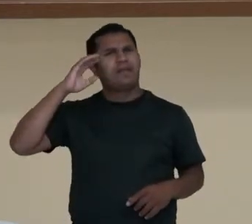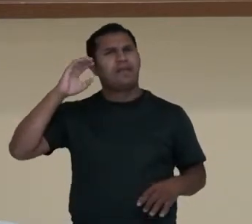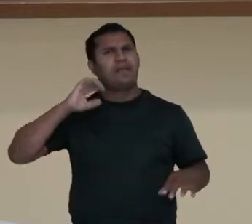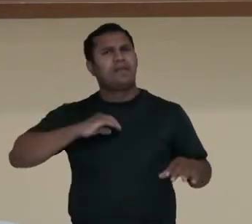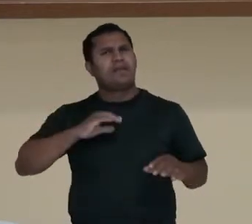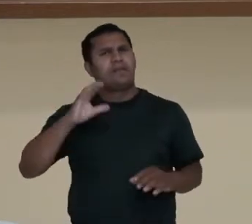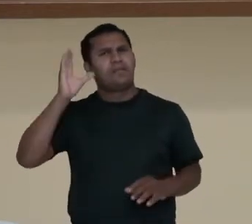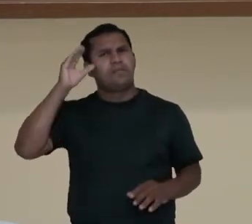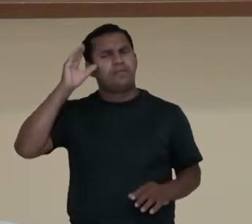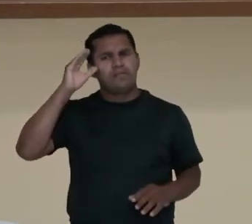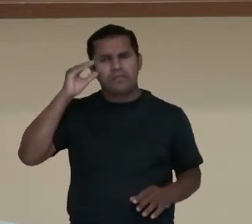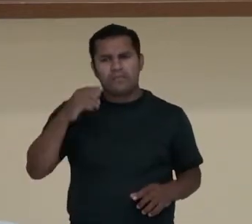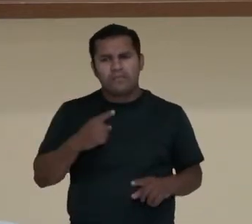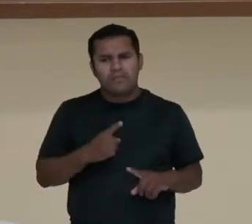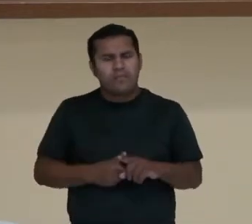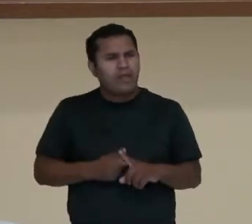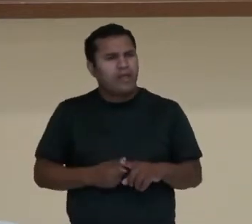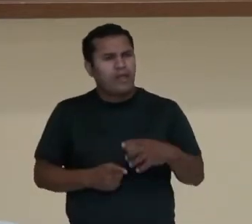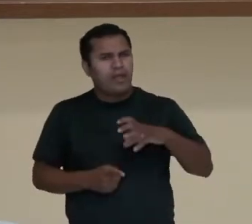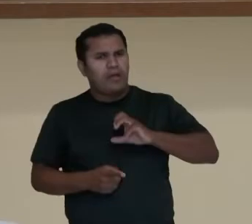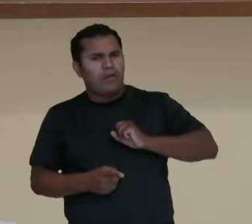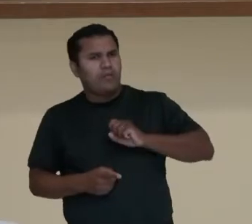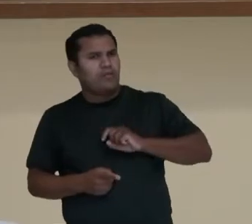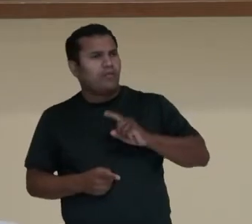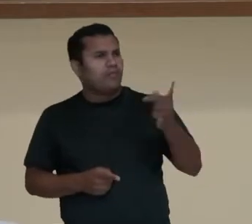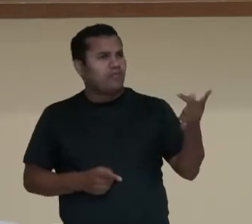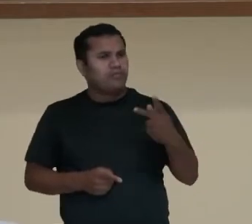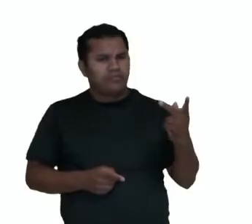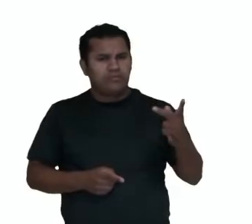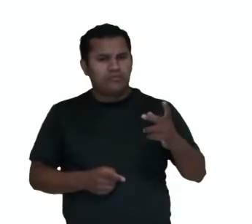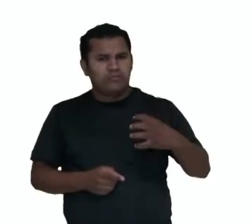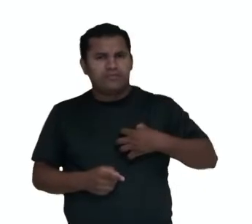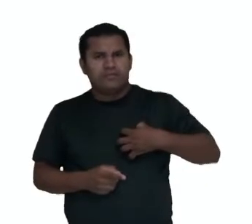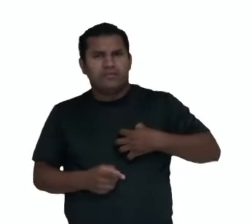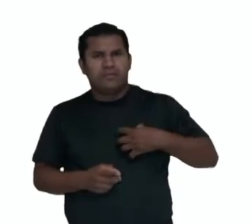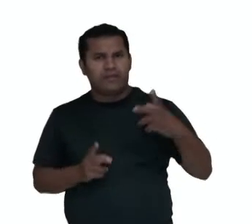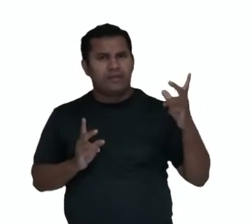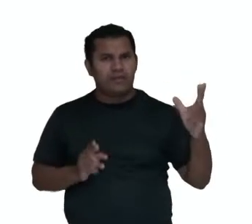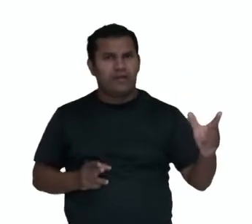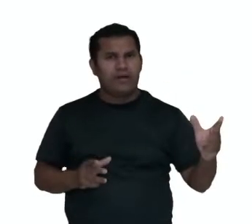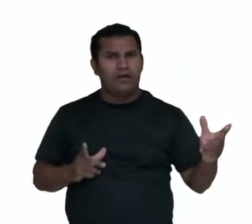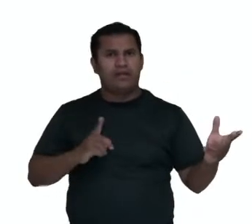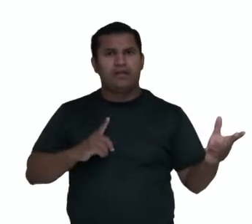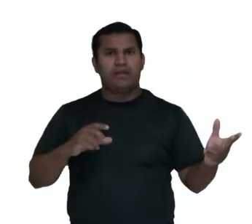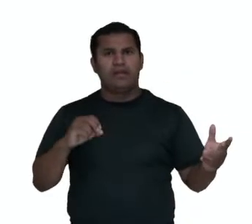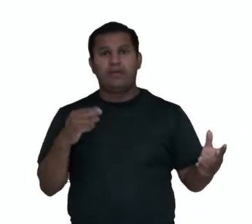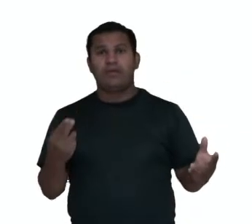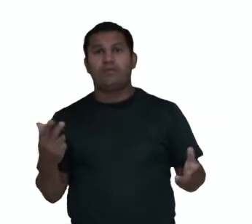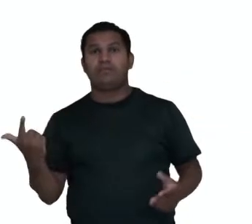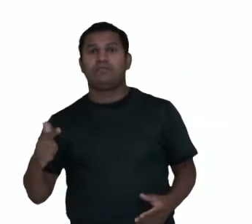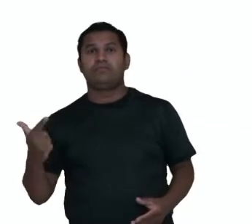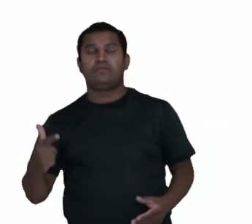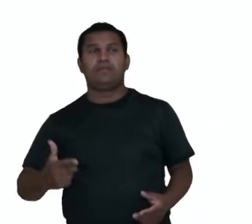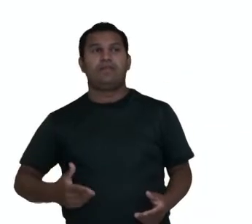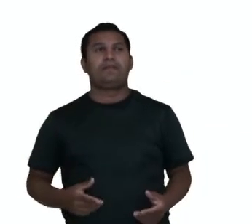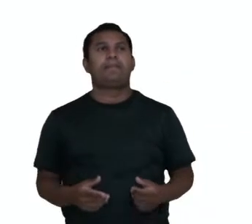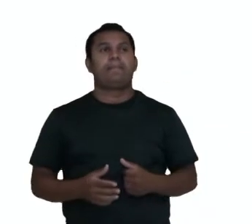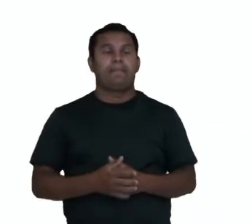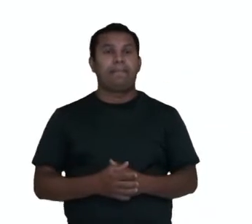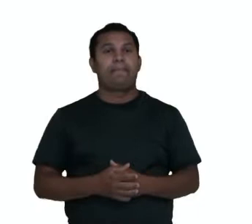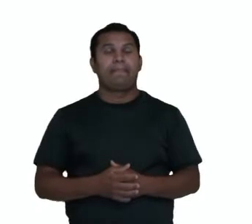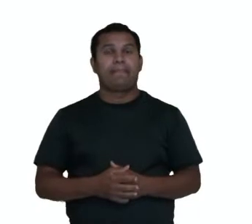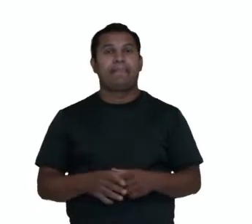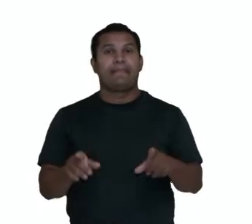duas situações que precisam ser decifradas. Na segunda estrofe, a pessoa chamada não responde. Apaga